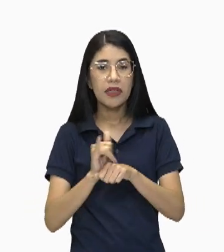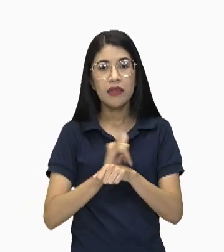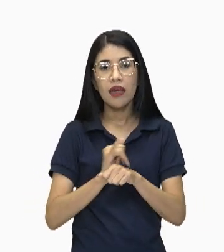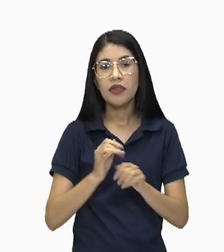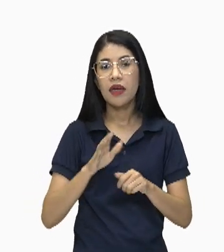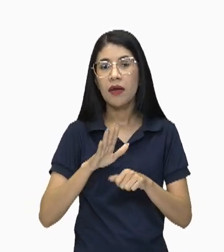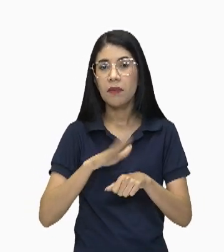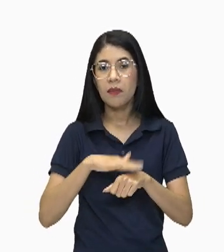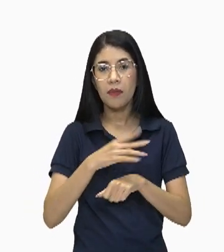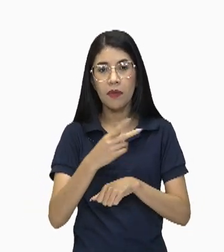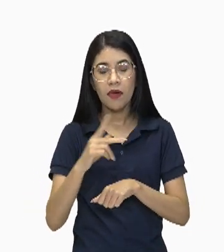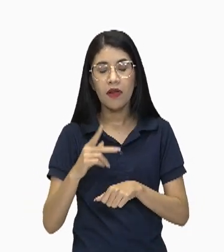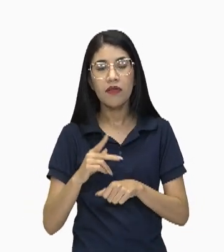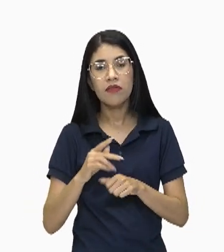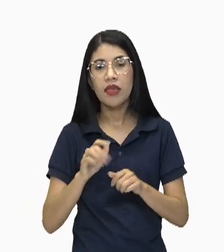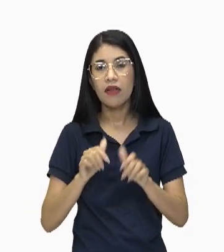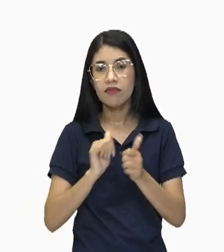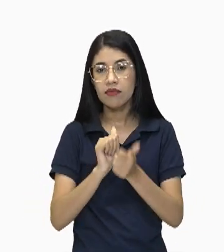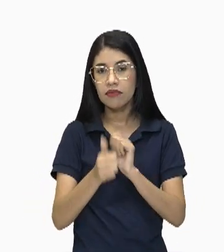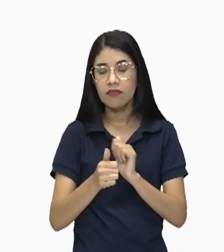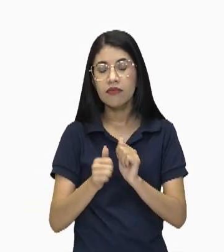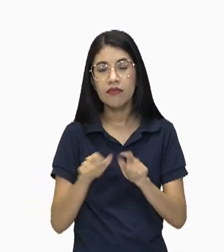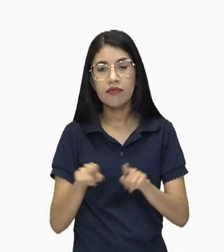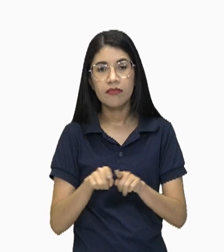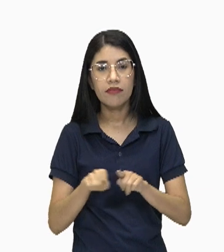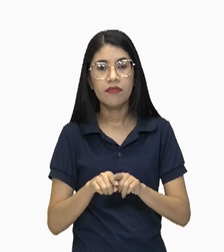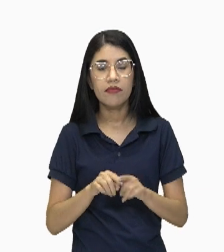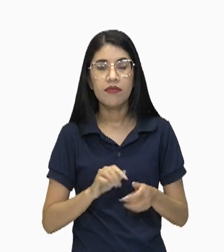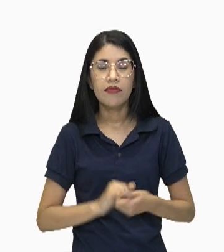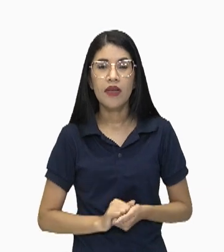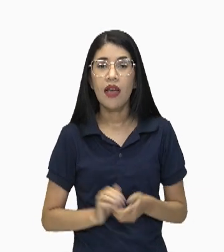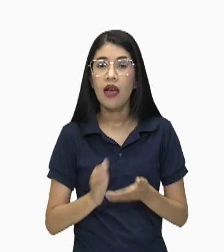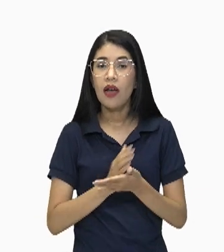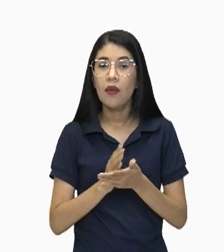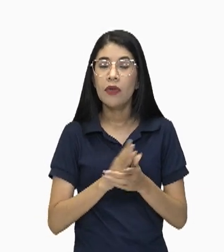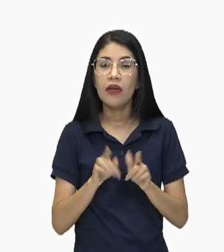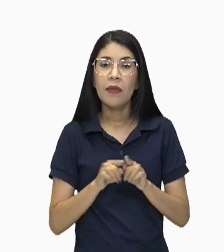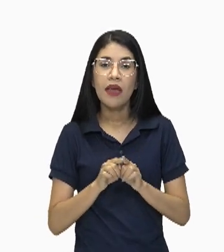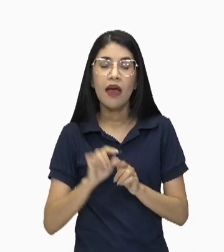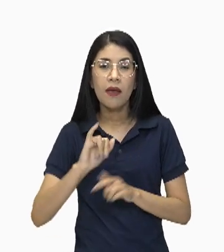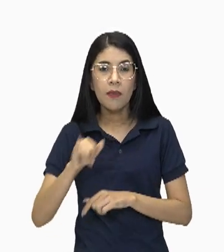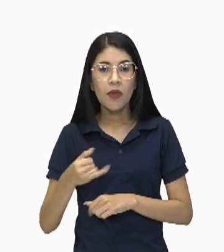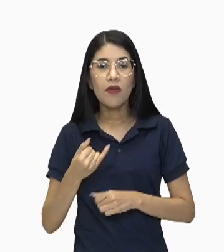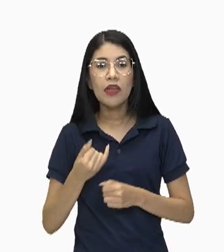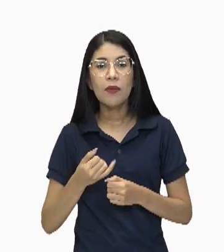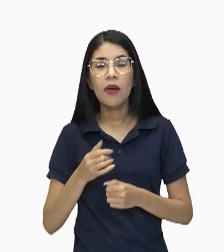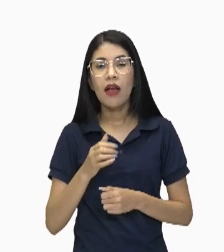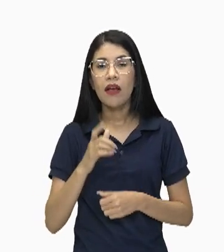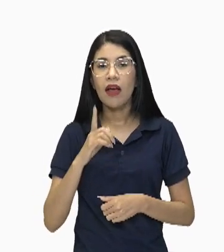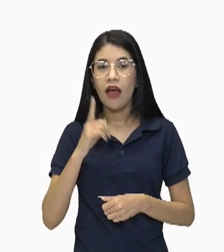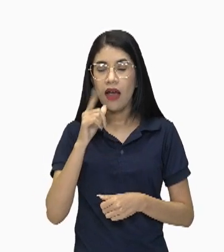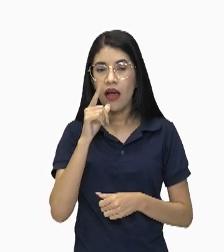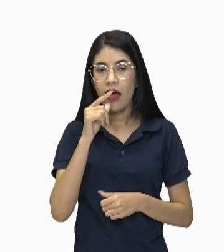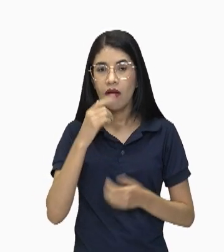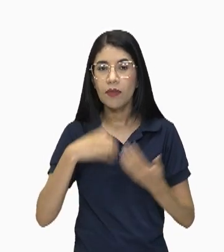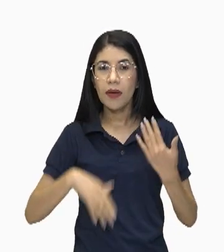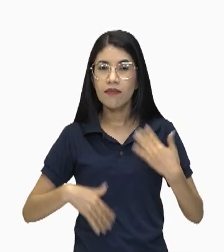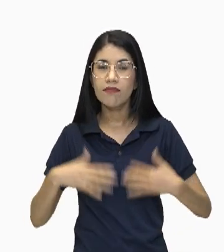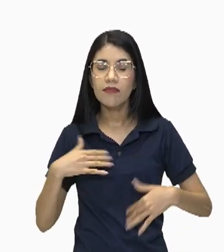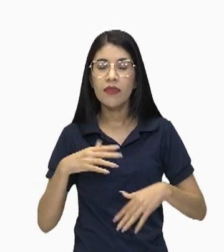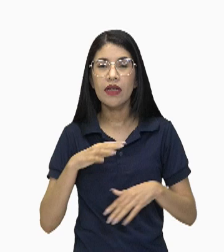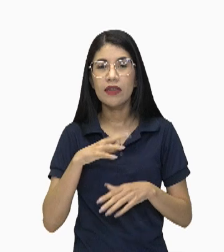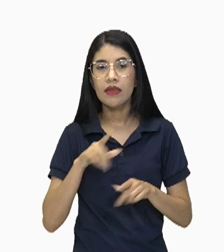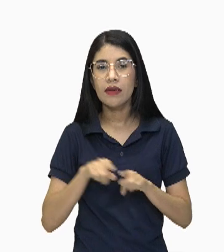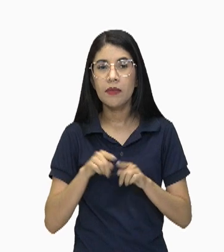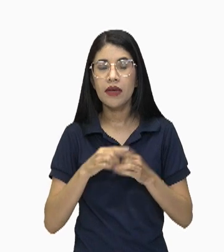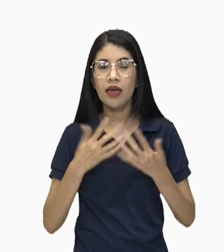da estratégia utilizada ali pelo atleta. Alguns utilizam esse momento até para se refrescar. Outra prova são as